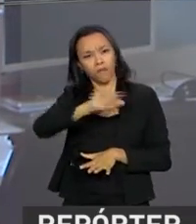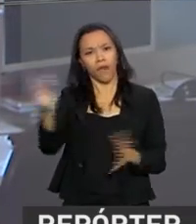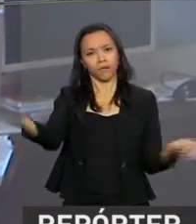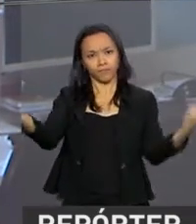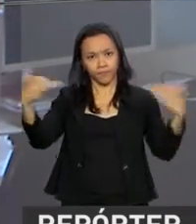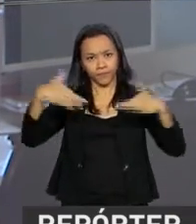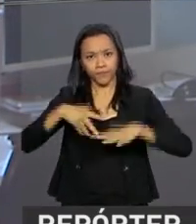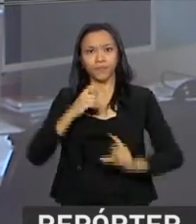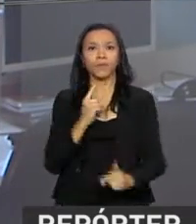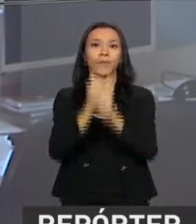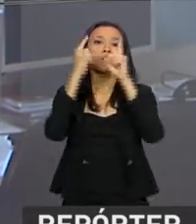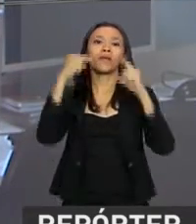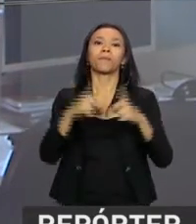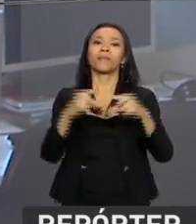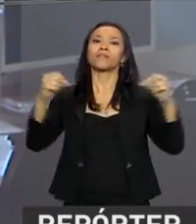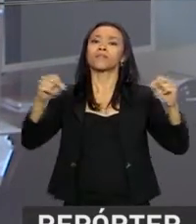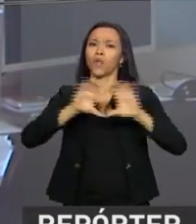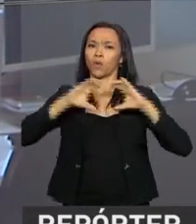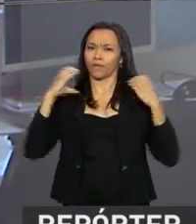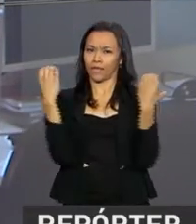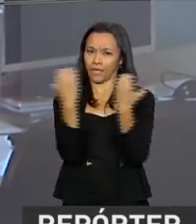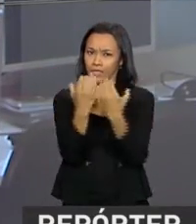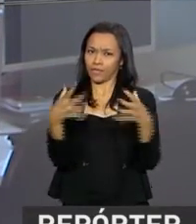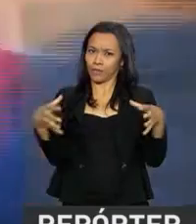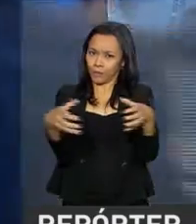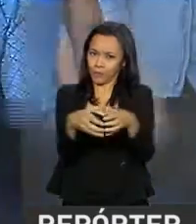na conferência de chefes de estado do grupo.